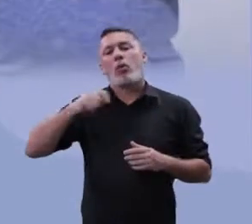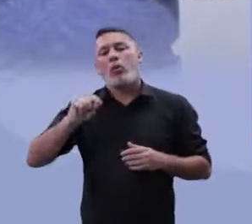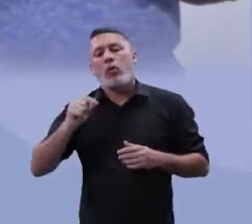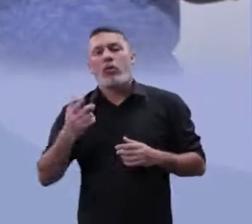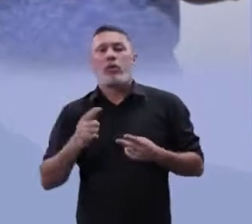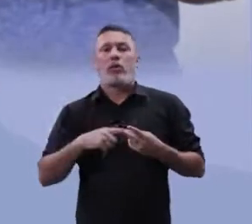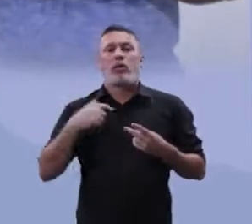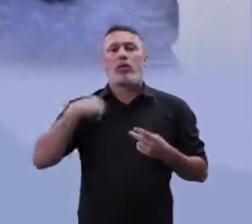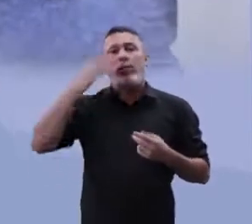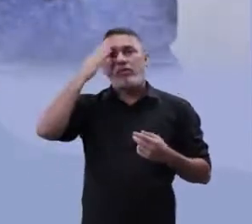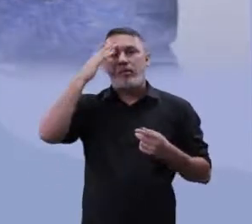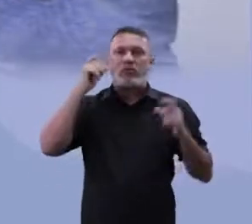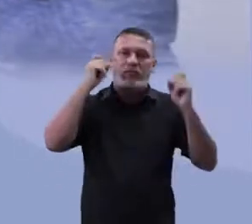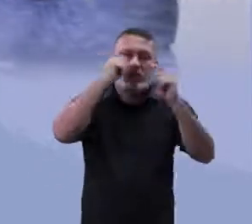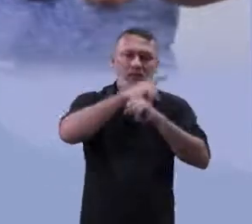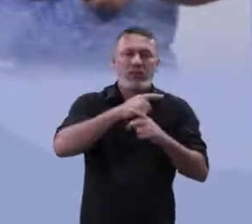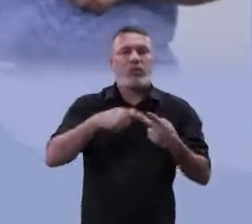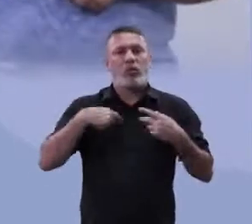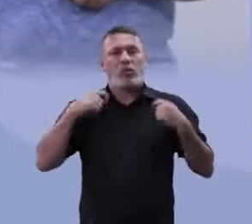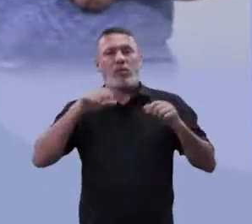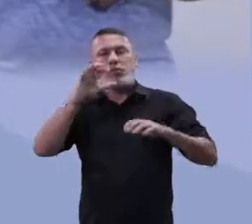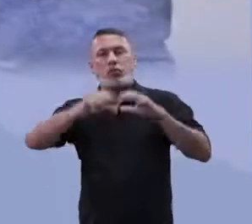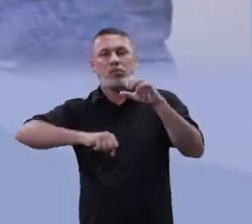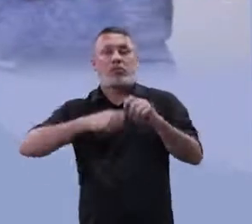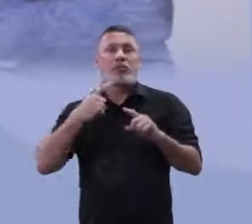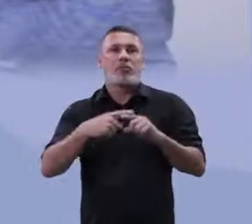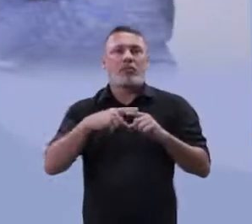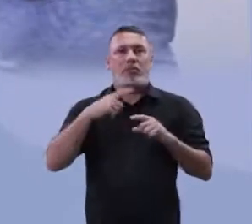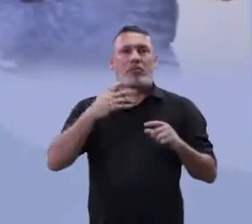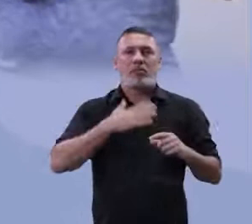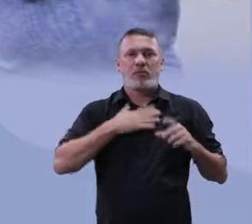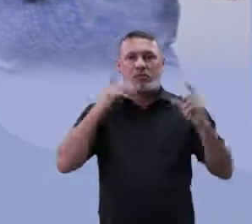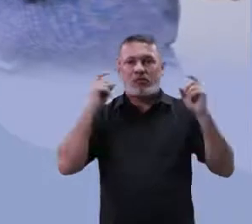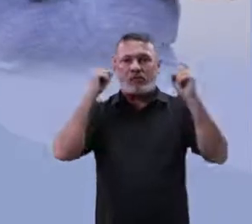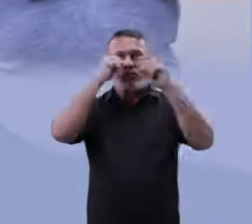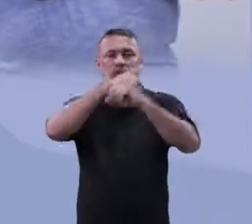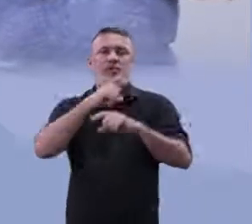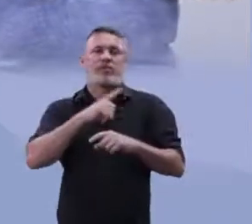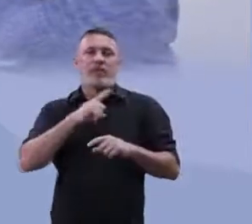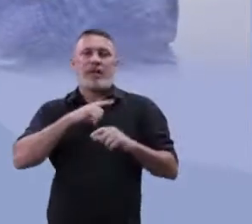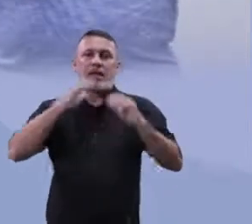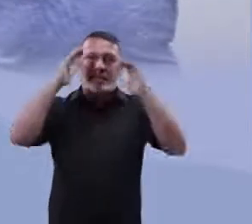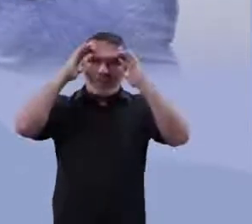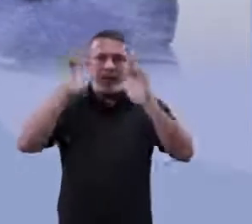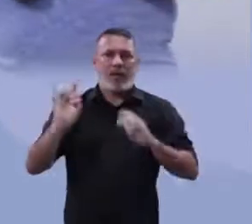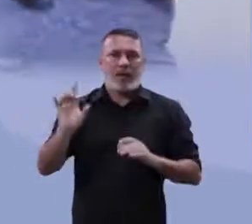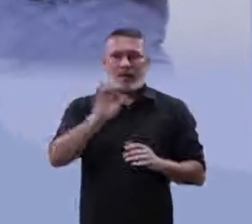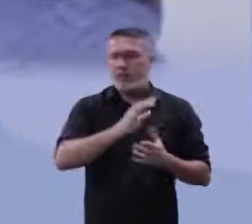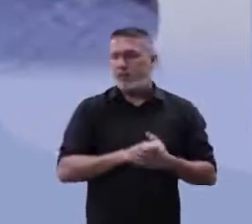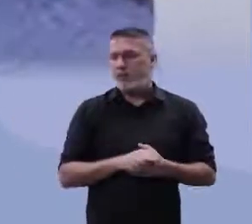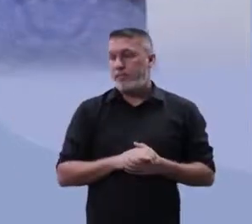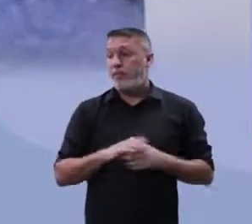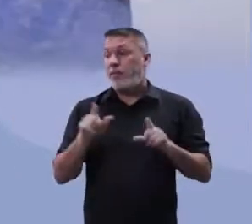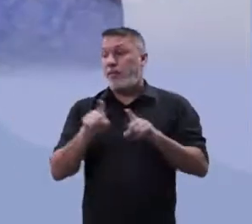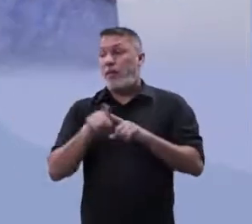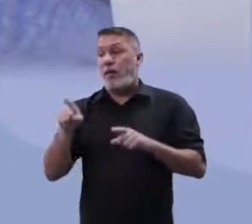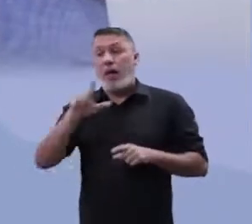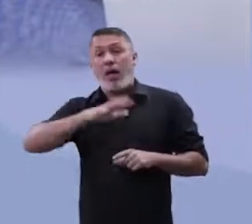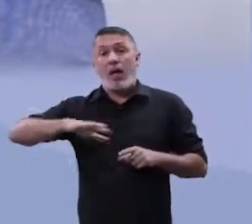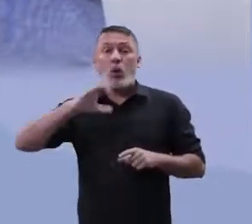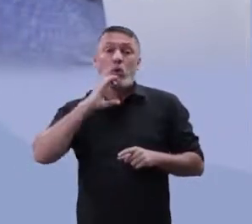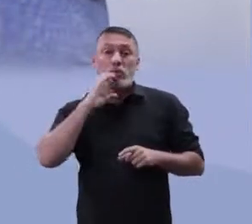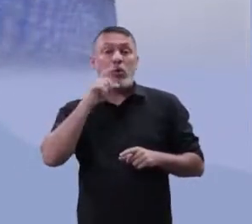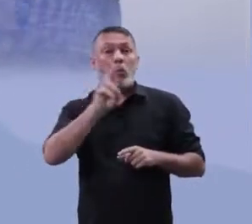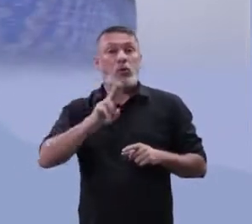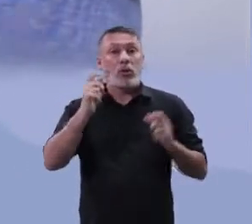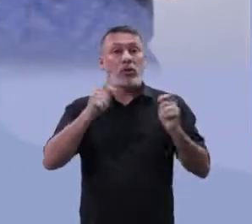posso entender as minhas dificuldades, eu preciso buscar para que as minhas dificuldades também elas sejam respeitadas. Uma área do conhecimento muito bacana que você